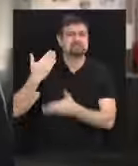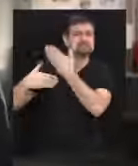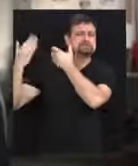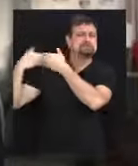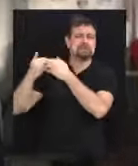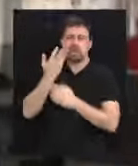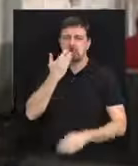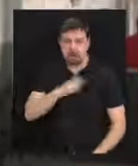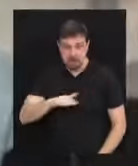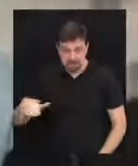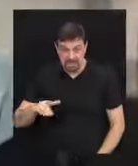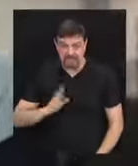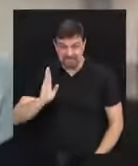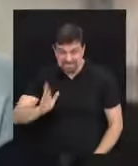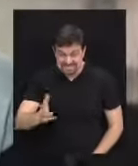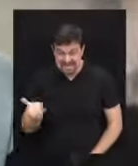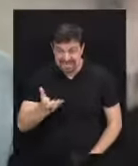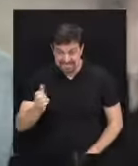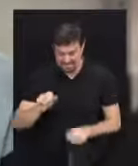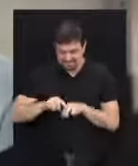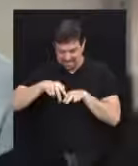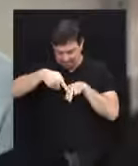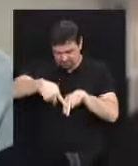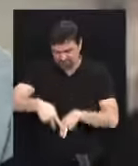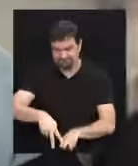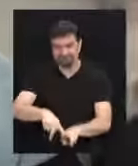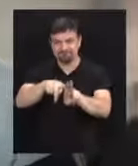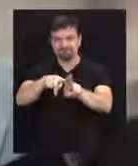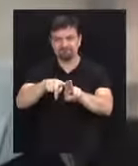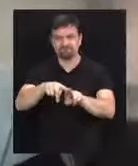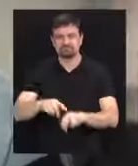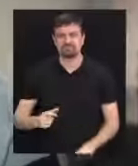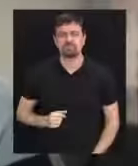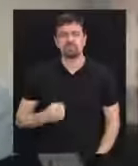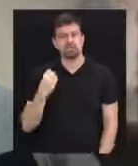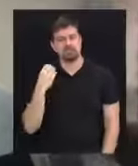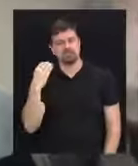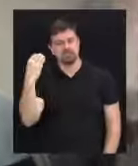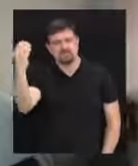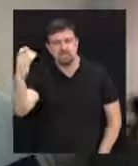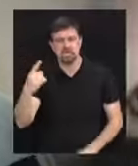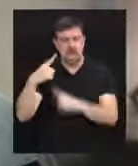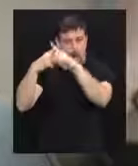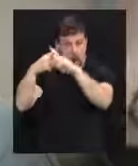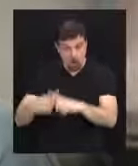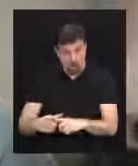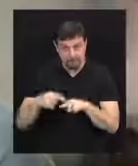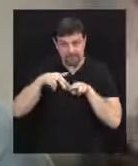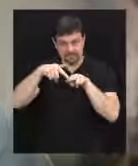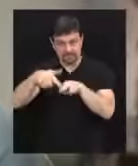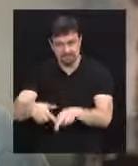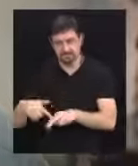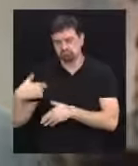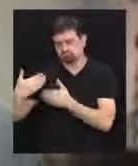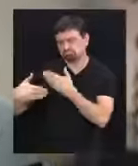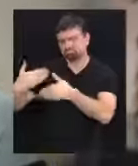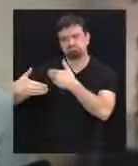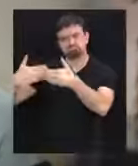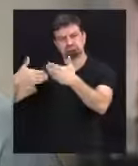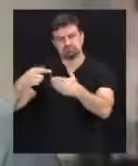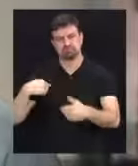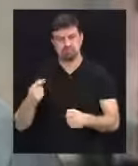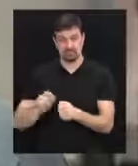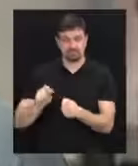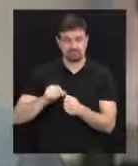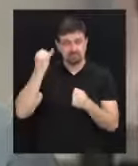era coisa de criança que eu tinha em mente e tal, e era muito difícil de alcançar. Aí foi quando, nas minhas viagens, competições, foi